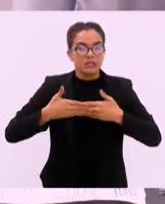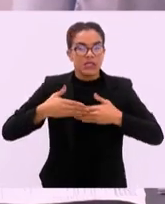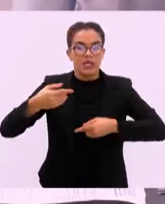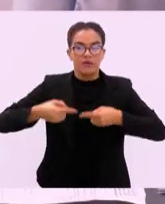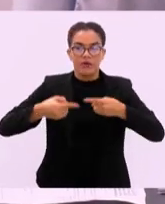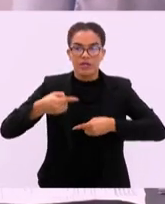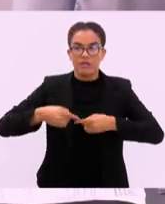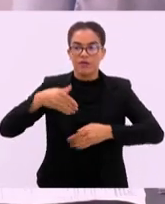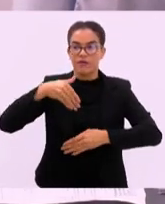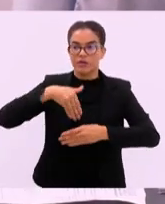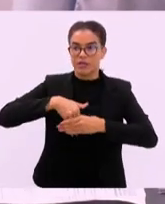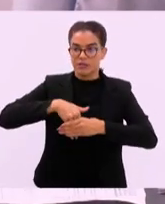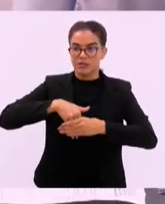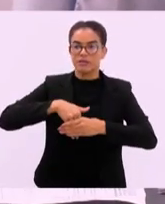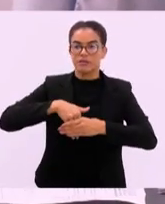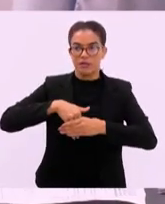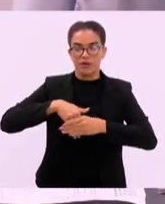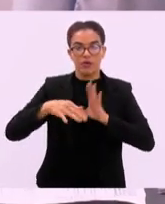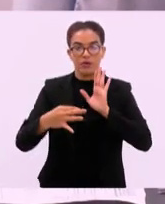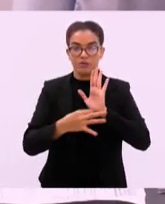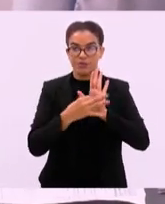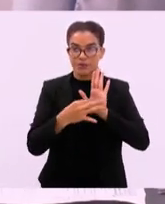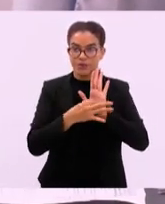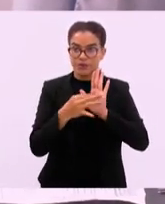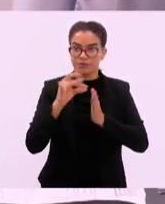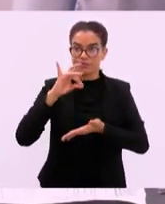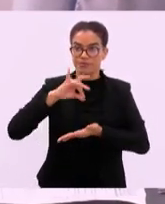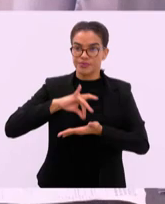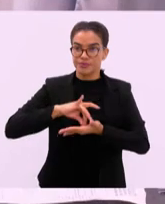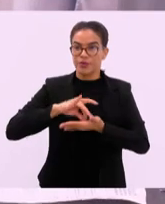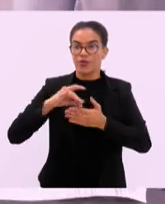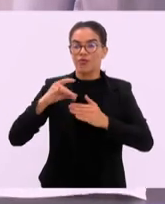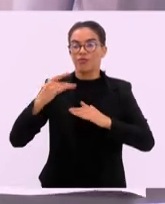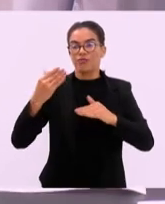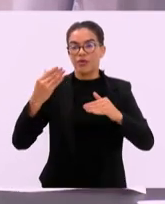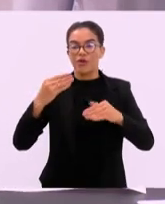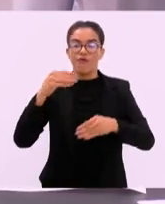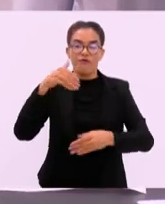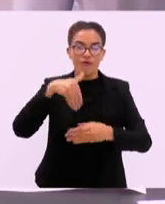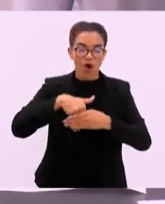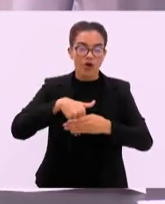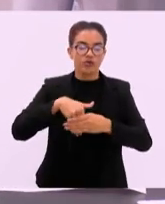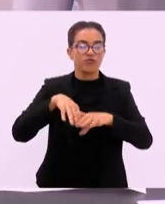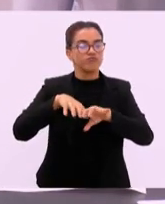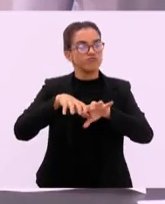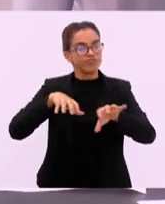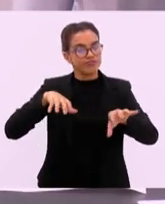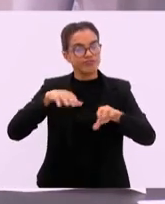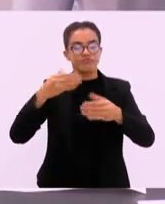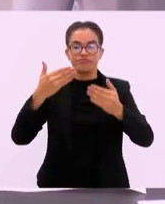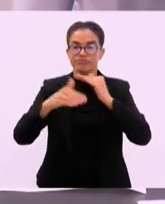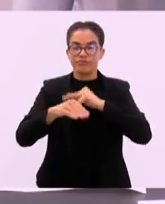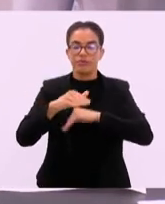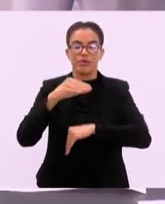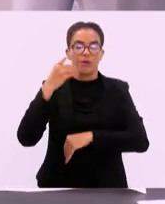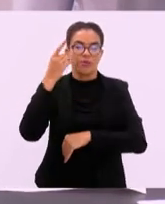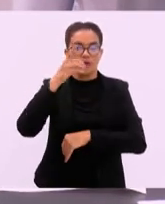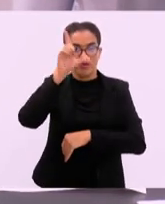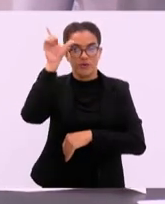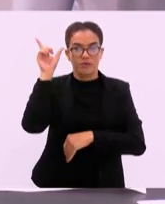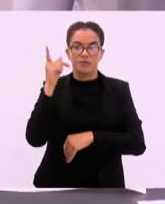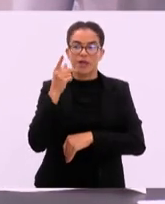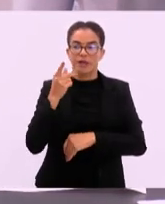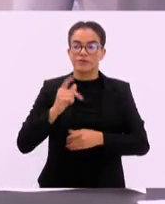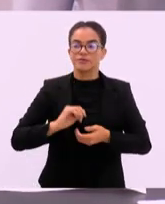em votação, o projeto, o parecer original pela constitucionalidade e o voto em divergência do deputado Luiz Paulo. O projeto original é